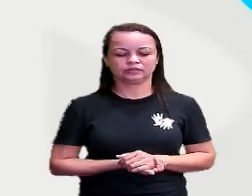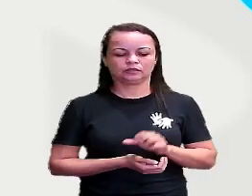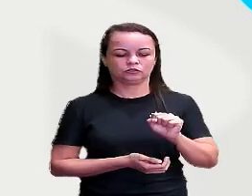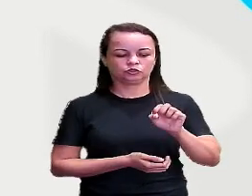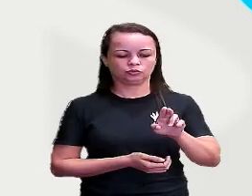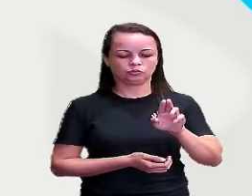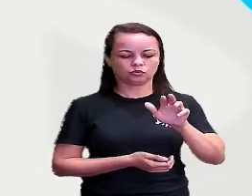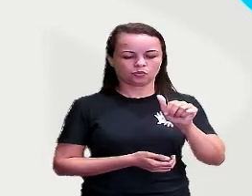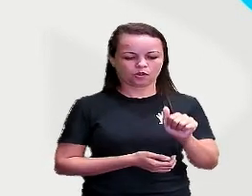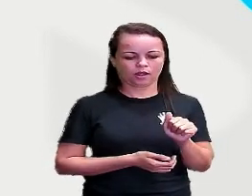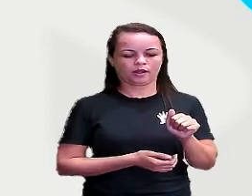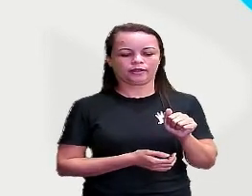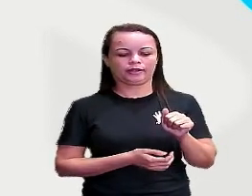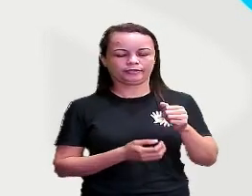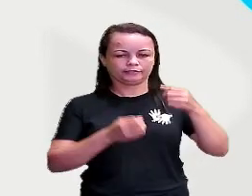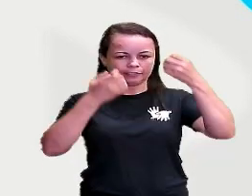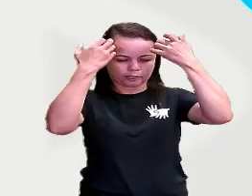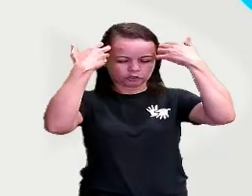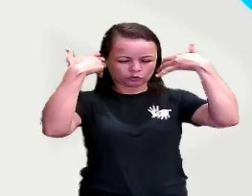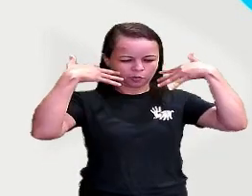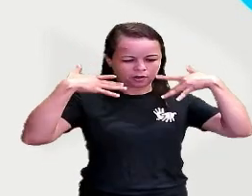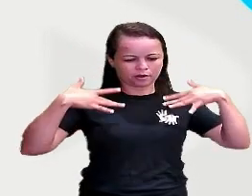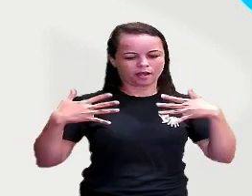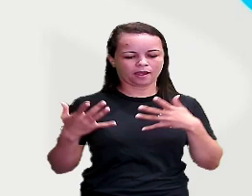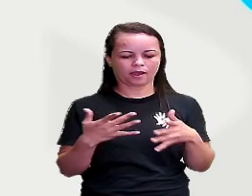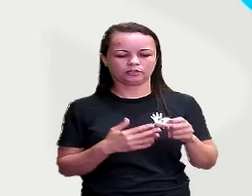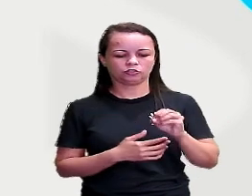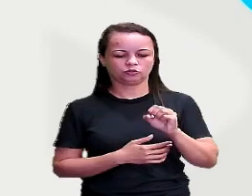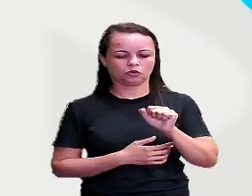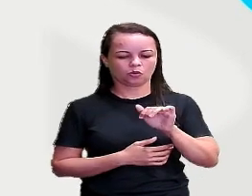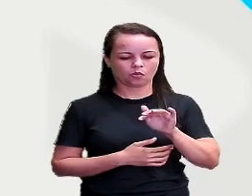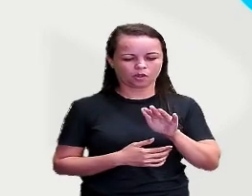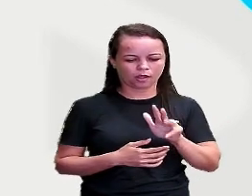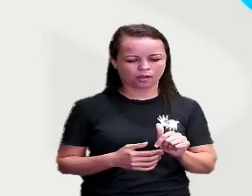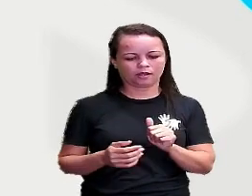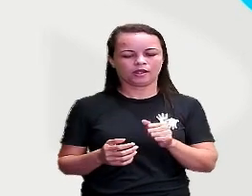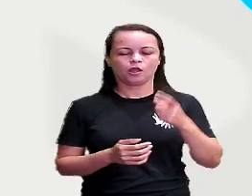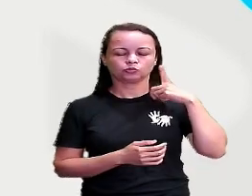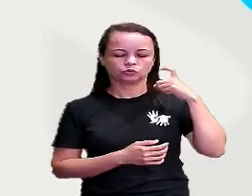por 3 e treplicar, responder a uma réplica.